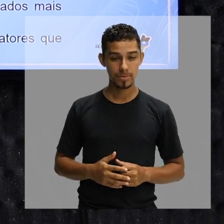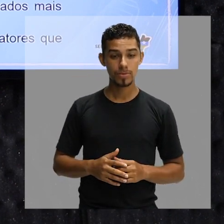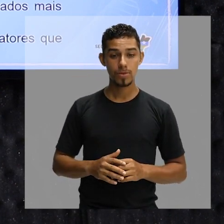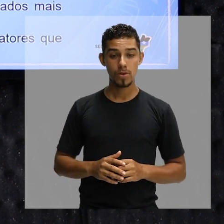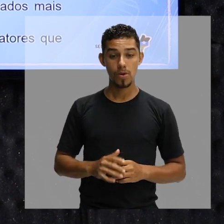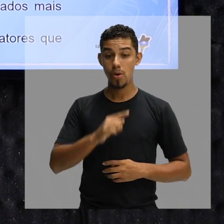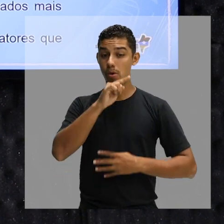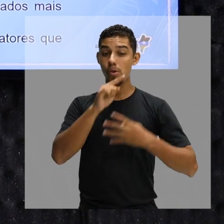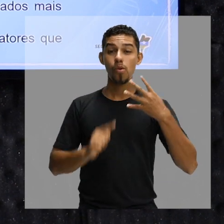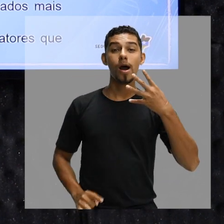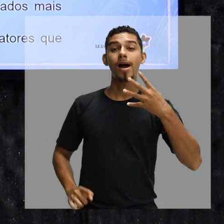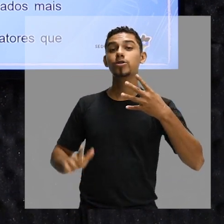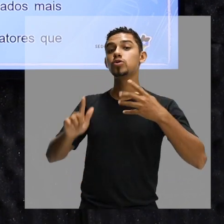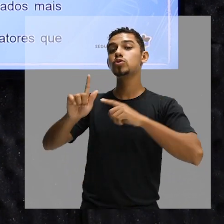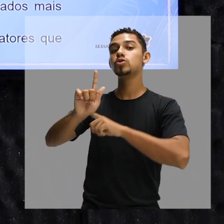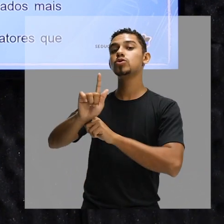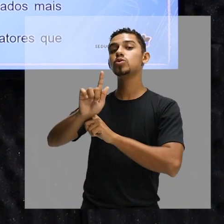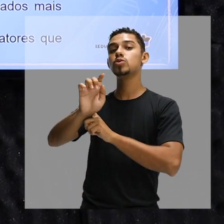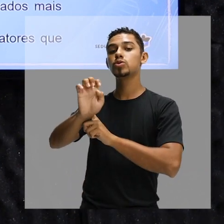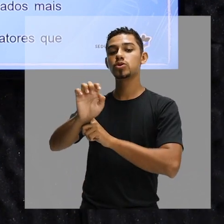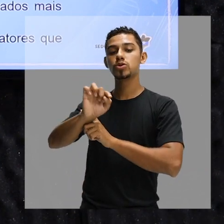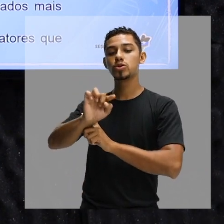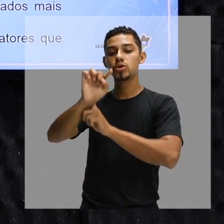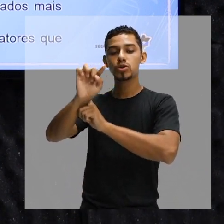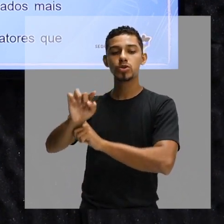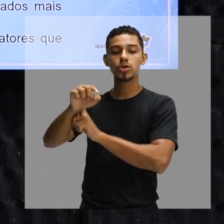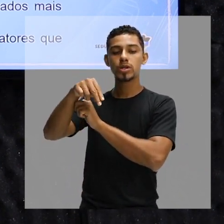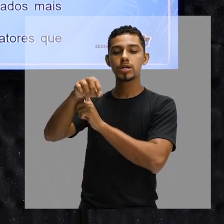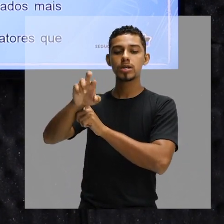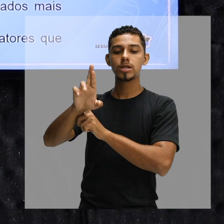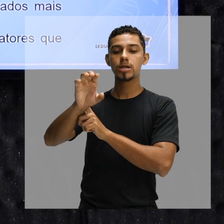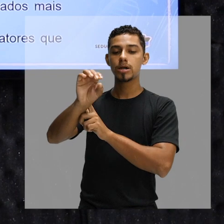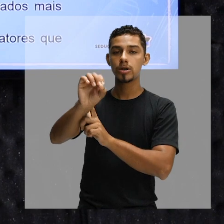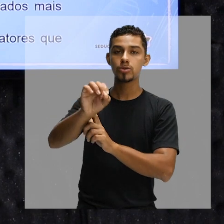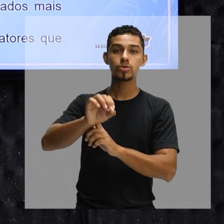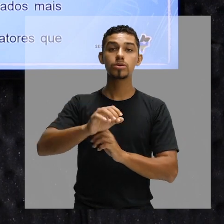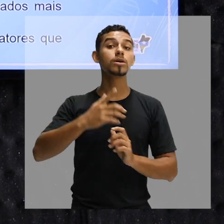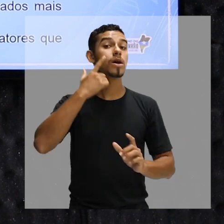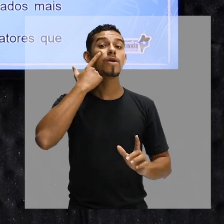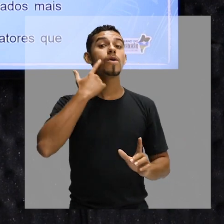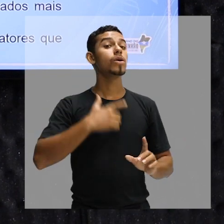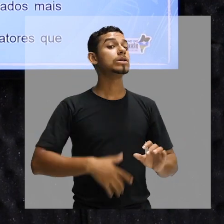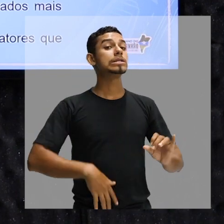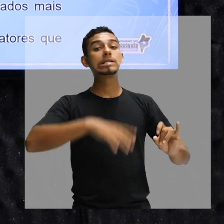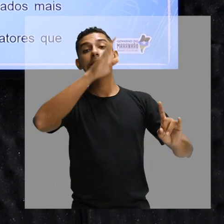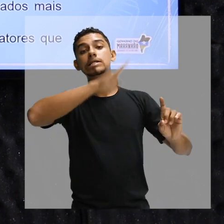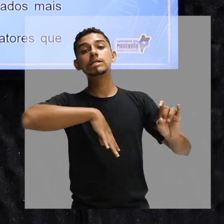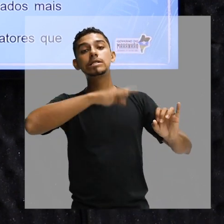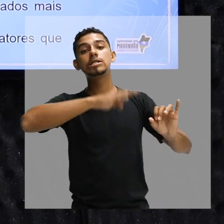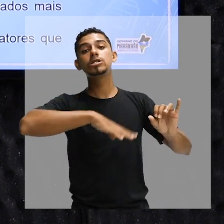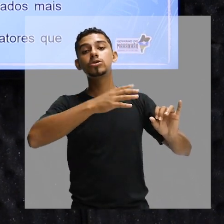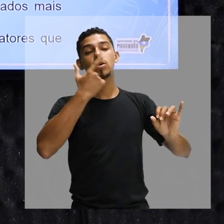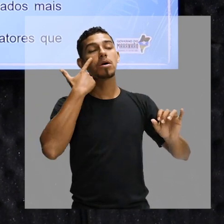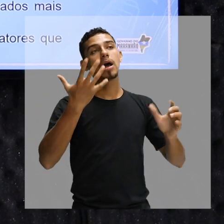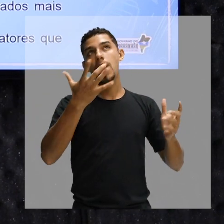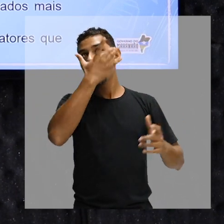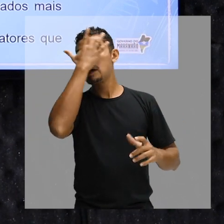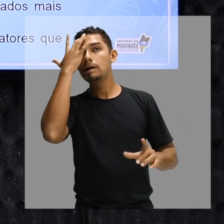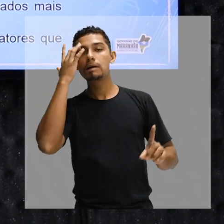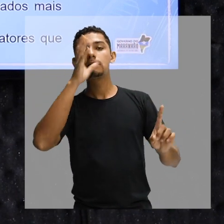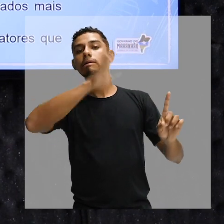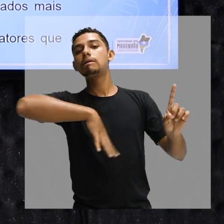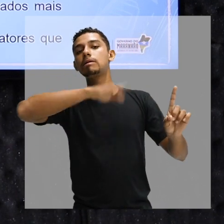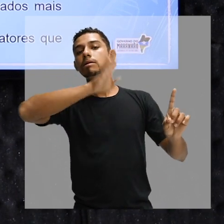a mente humana. Nós estamos falando dos gêneros a respeito dos ídolos que o nosso Sir Francis Bacon, mais uma